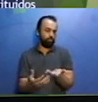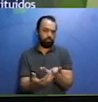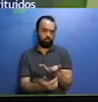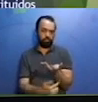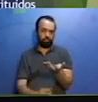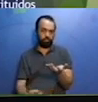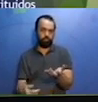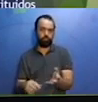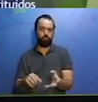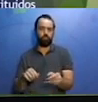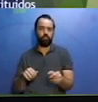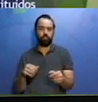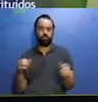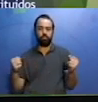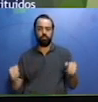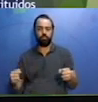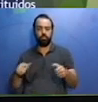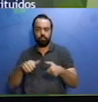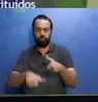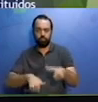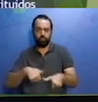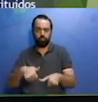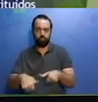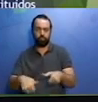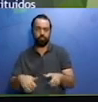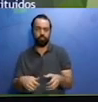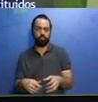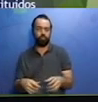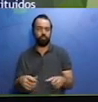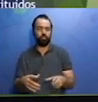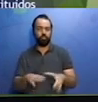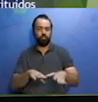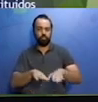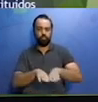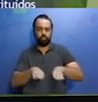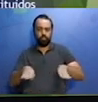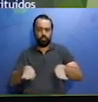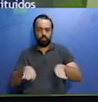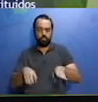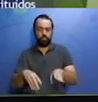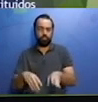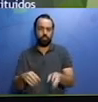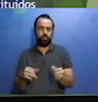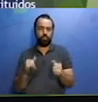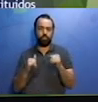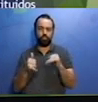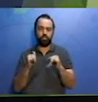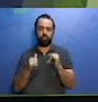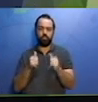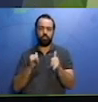podem ser substituídos por uma chapa elétrica ou por uma manta elétrica.